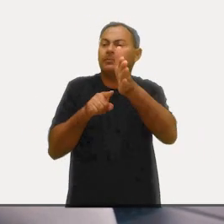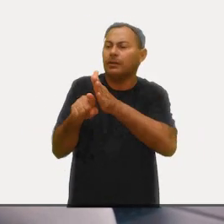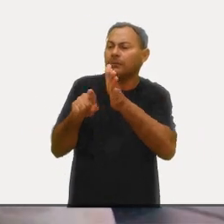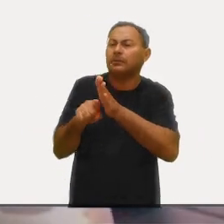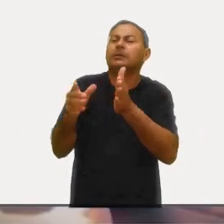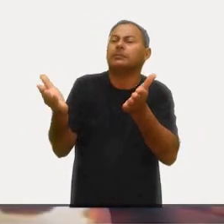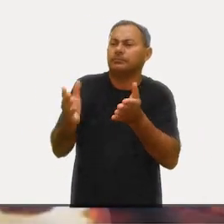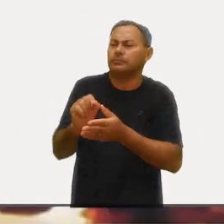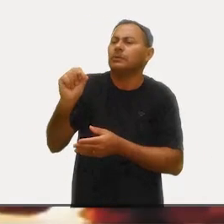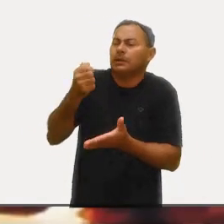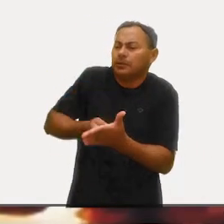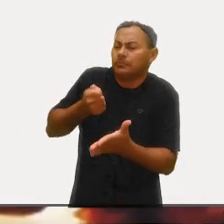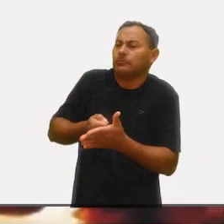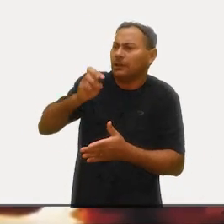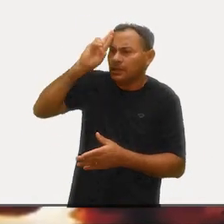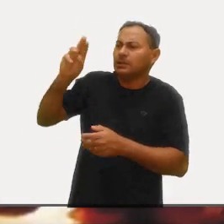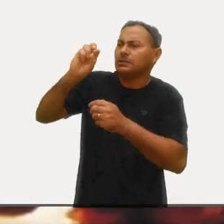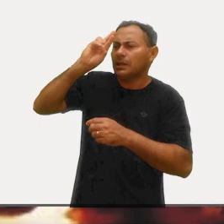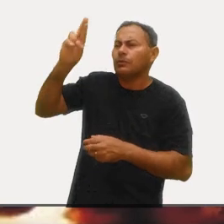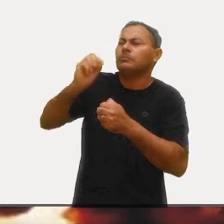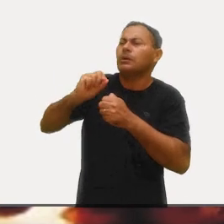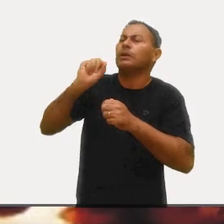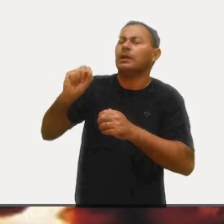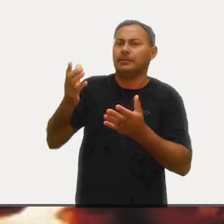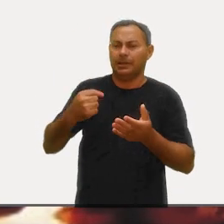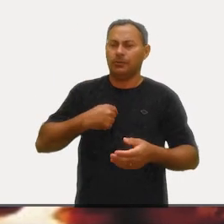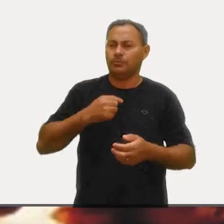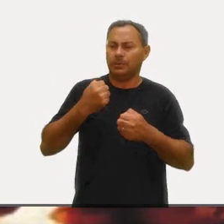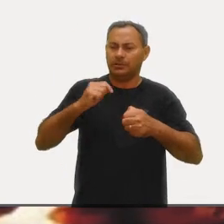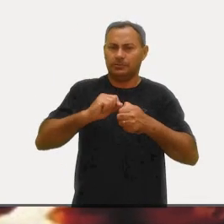lá perguntando: O que devo fazer, Senhor?